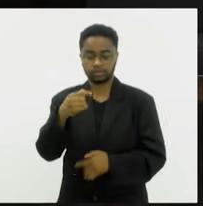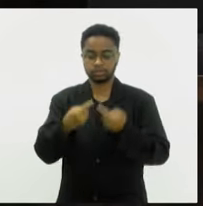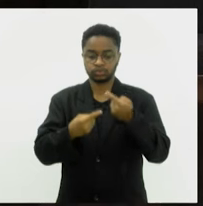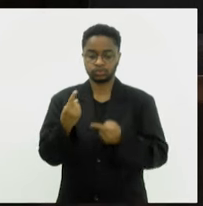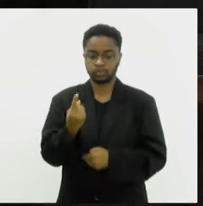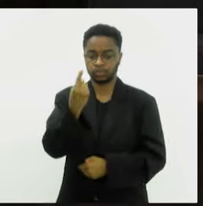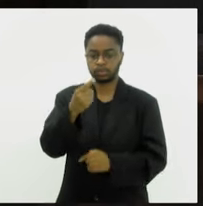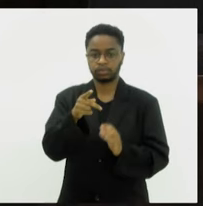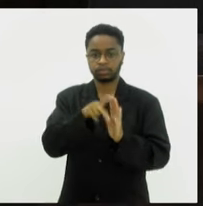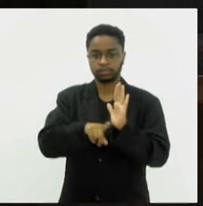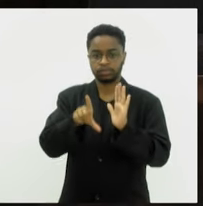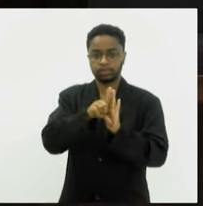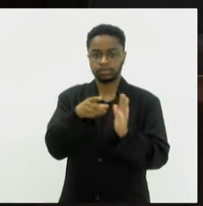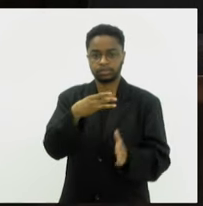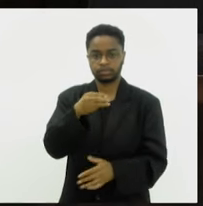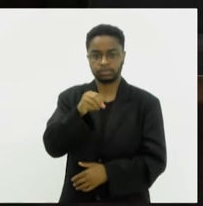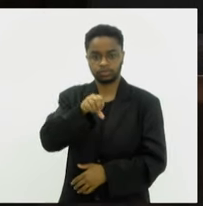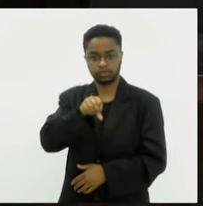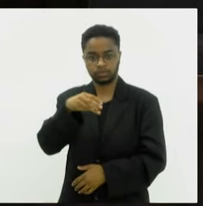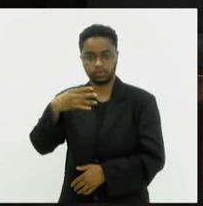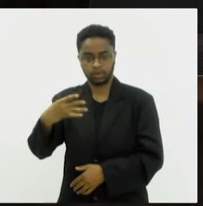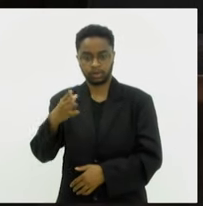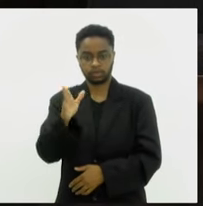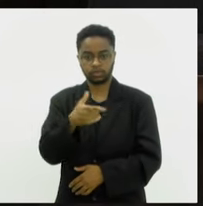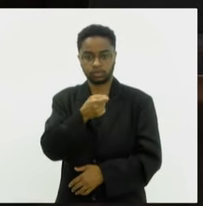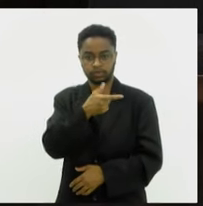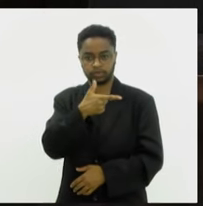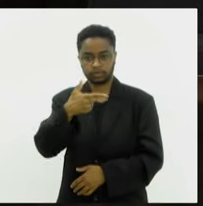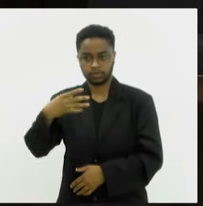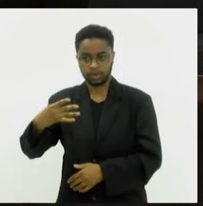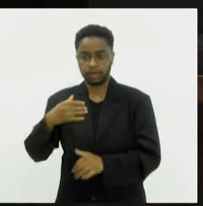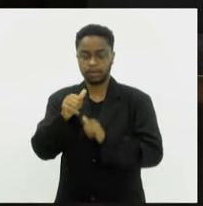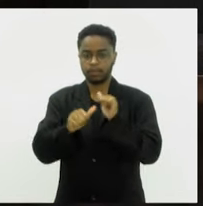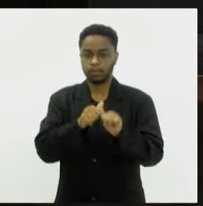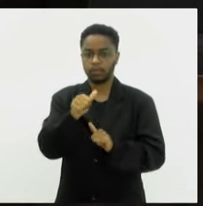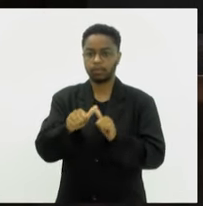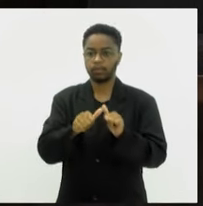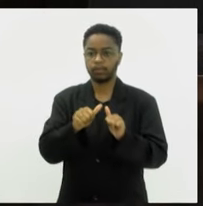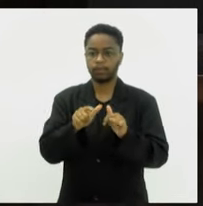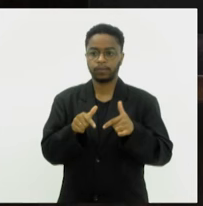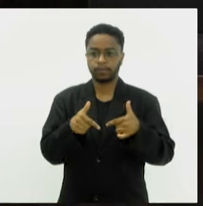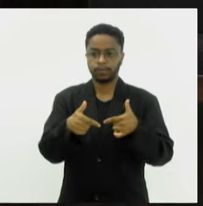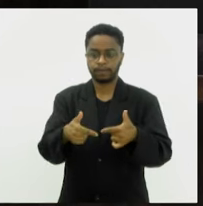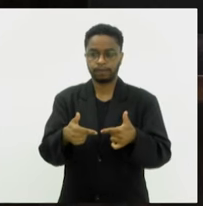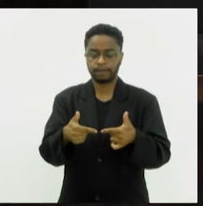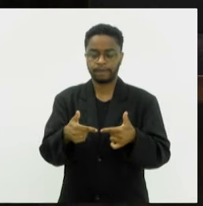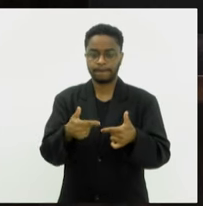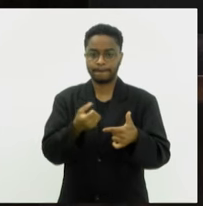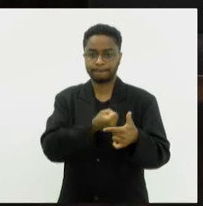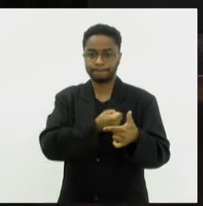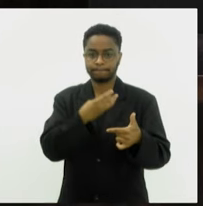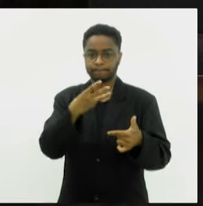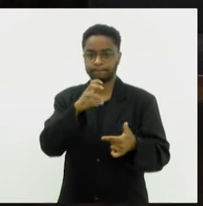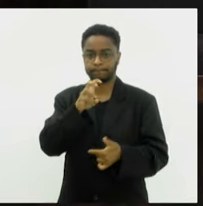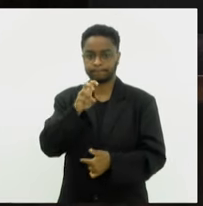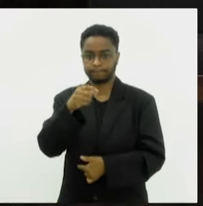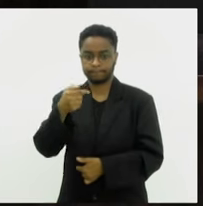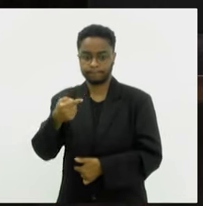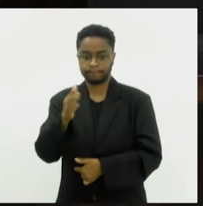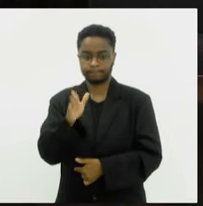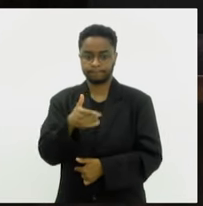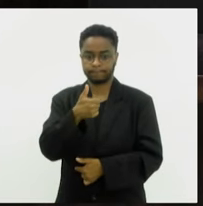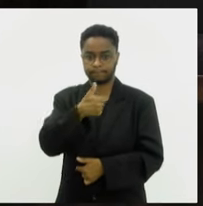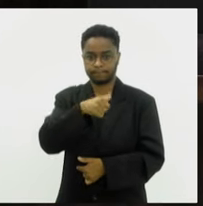lei número 3.094 de 2024, de autoria da mesa diretora, que altera dispositivo dos atos número 357